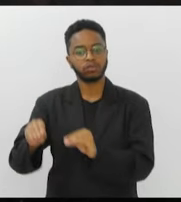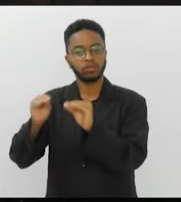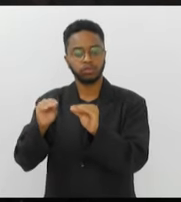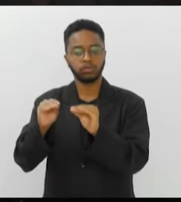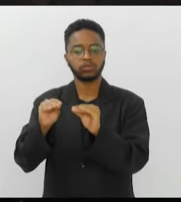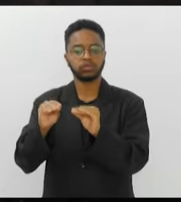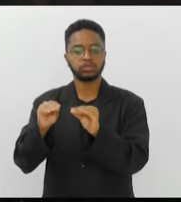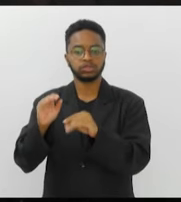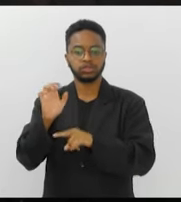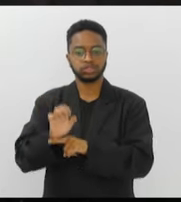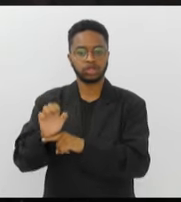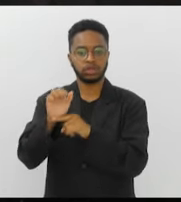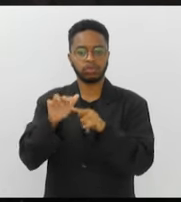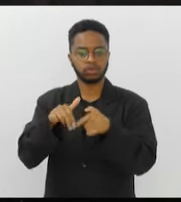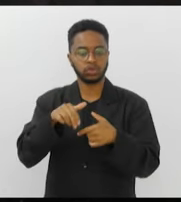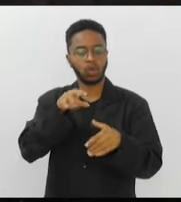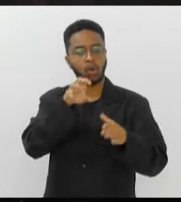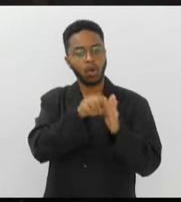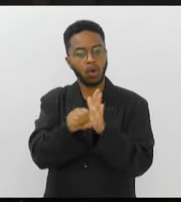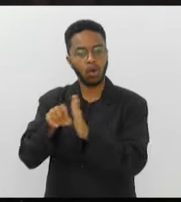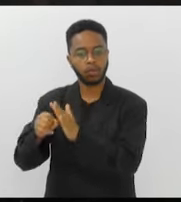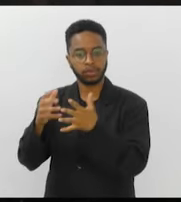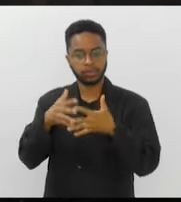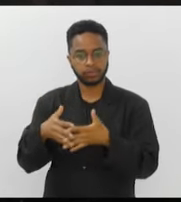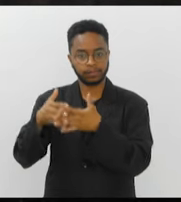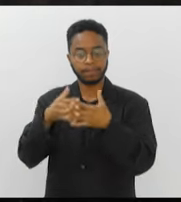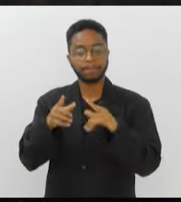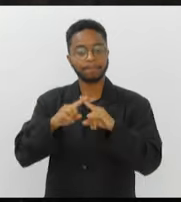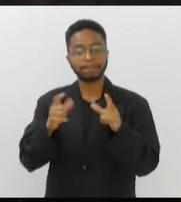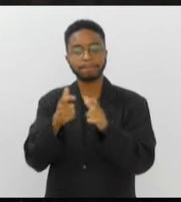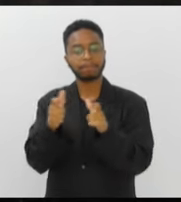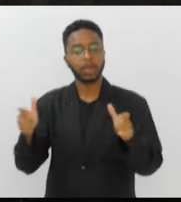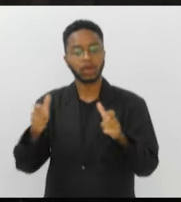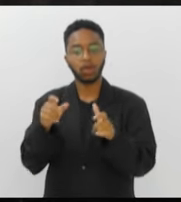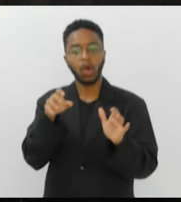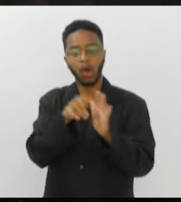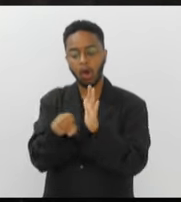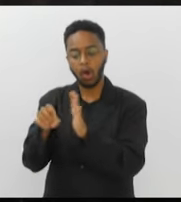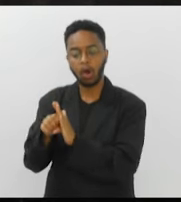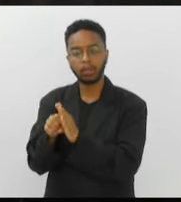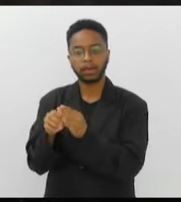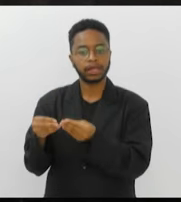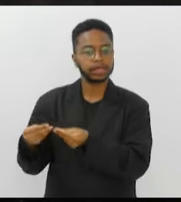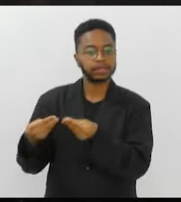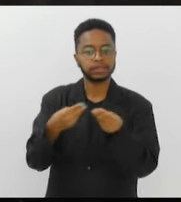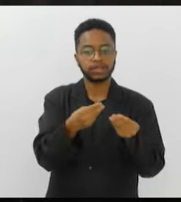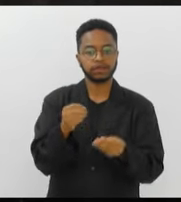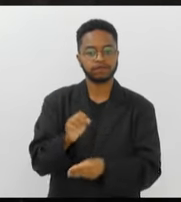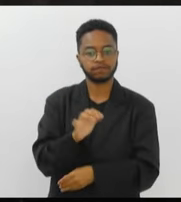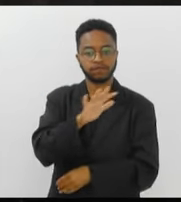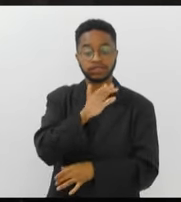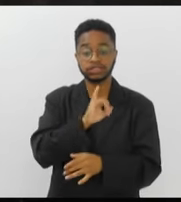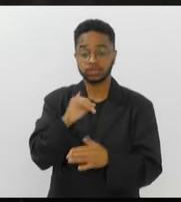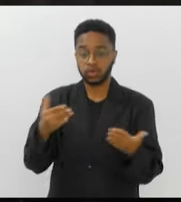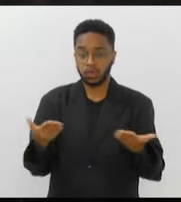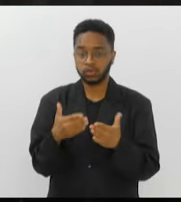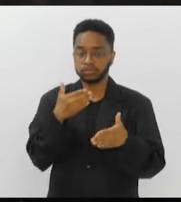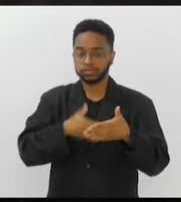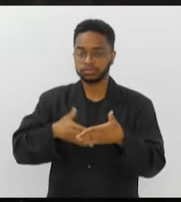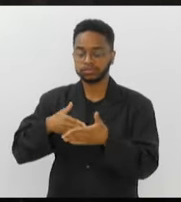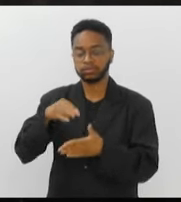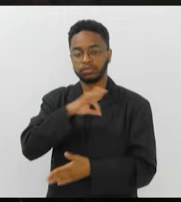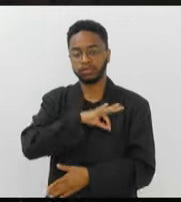carga. E toda essa carga que é roubada vai para dentro da comunidade. Então, se você impede hoje a polícia de